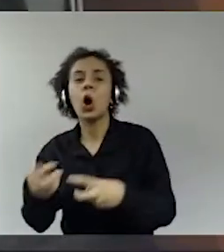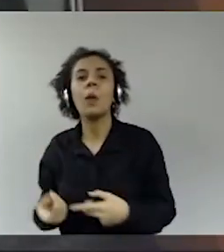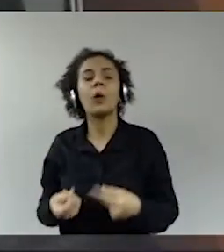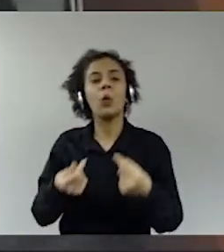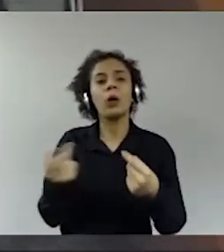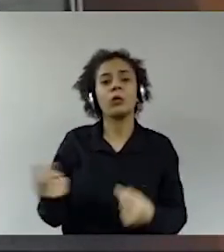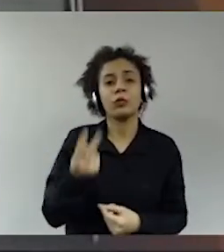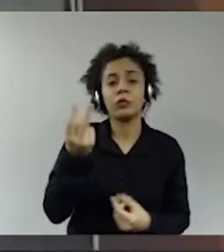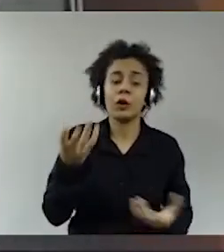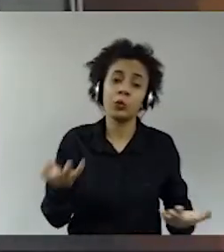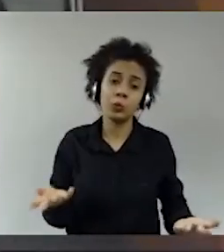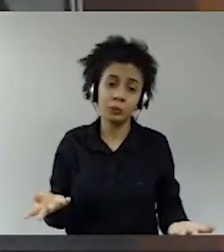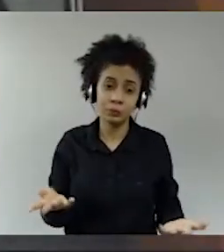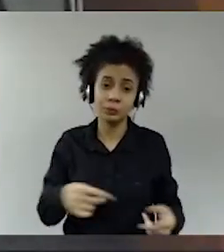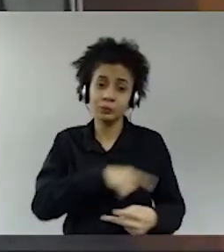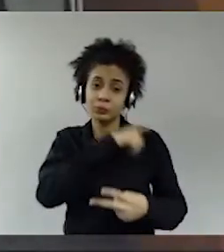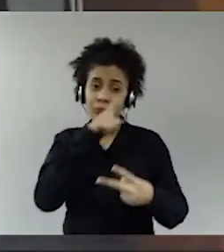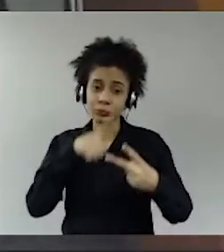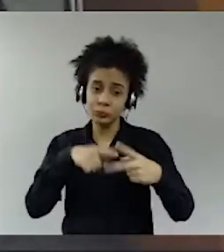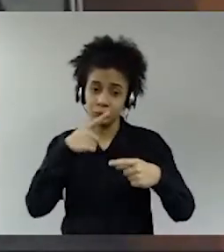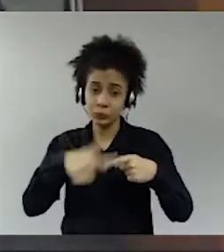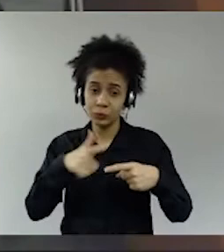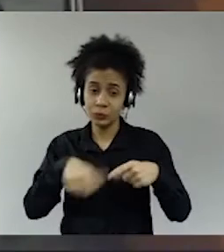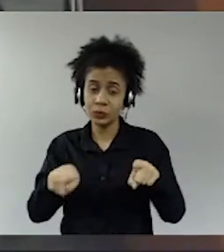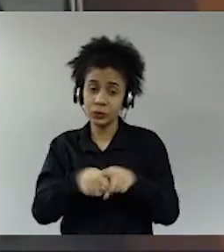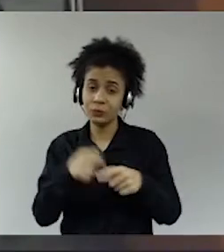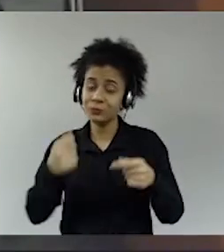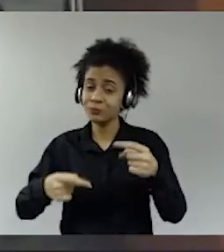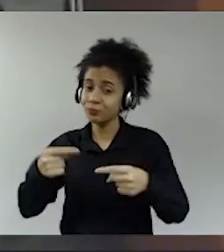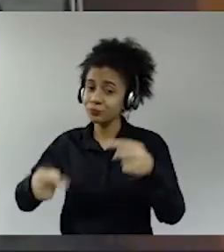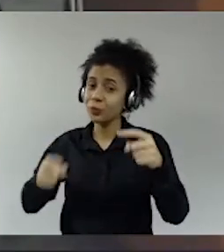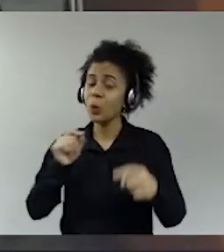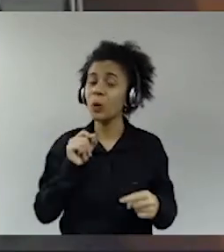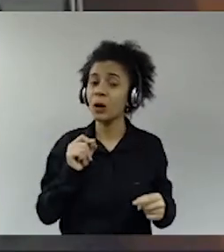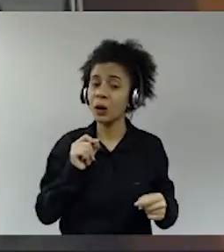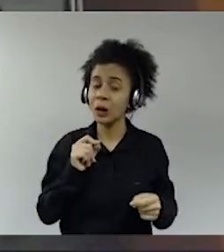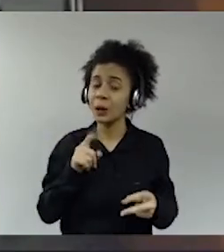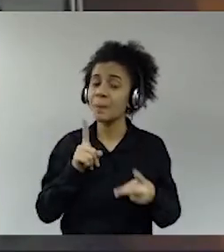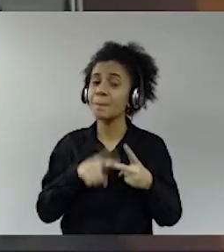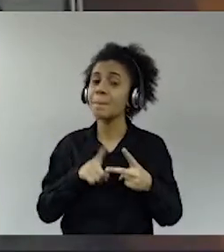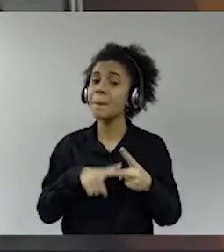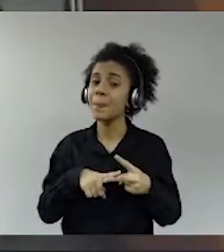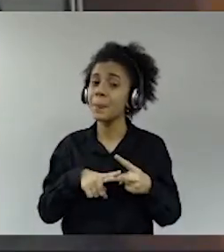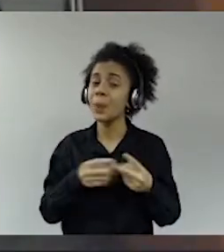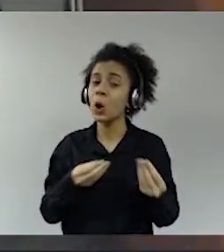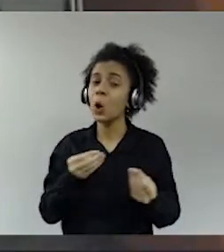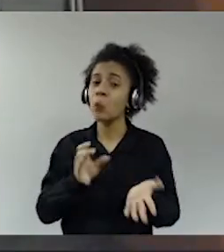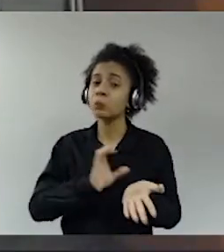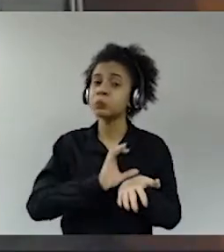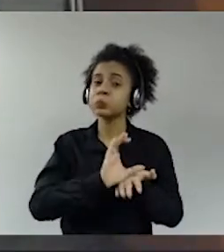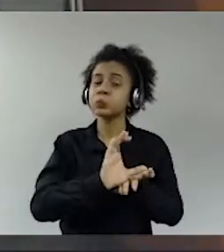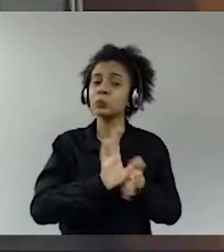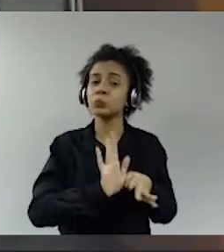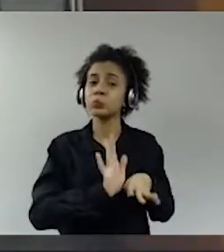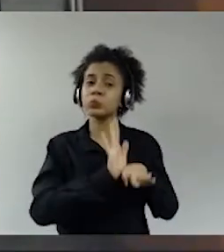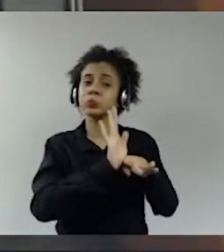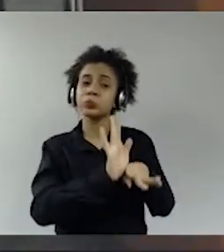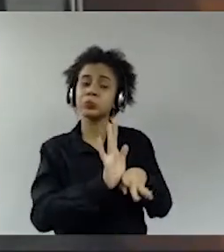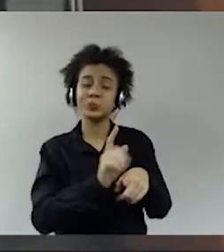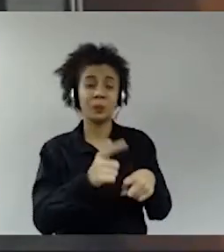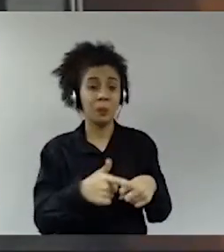cobram. O segundo aspecto que precisa ser destacado diz respeito à capacidade contributiva. Como há uma